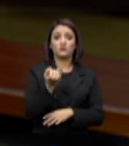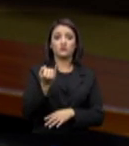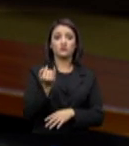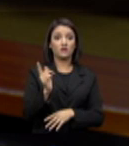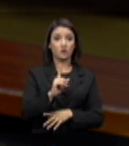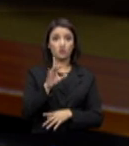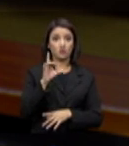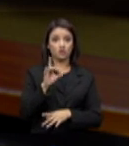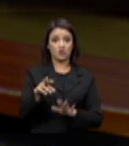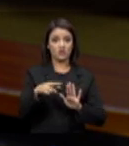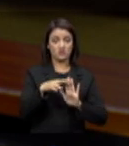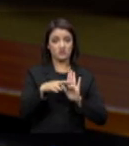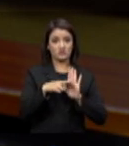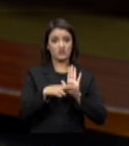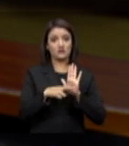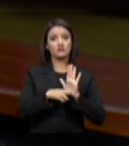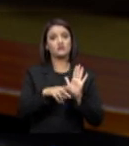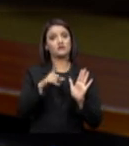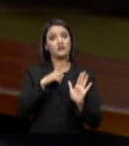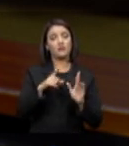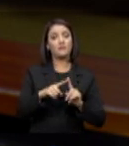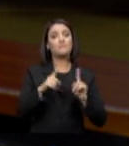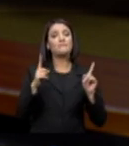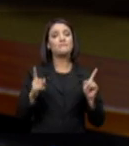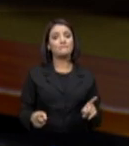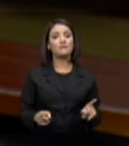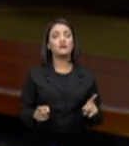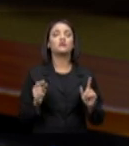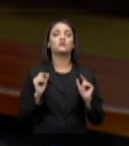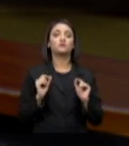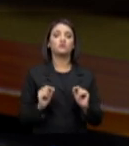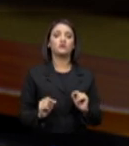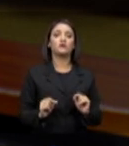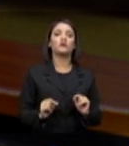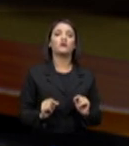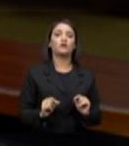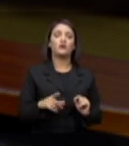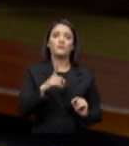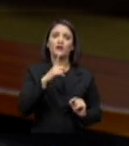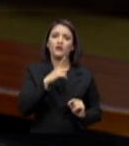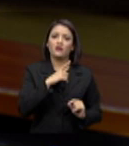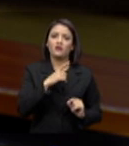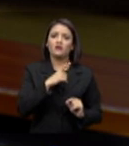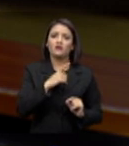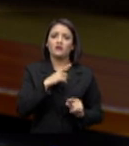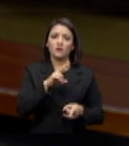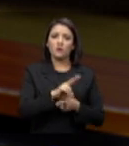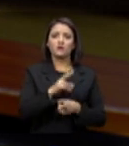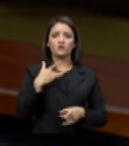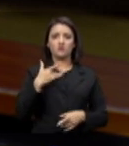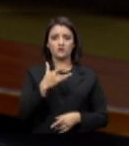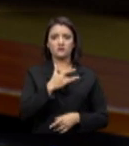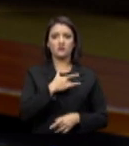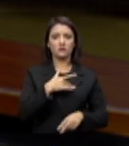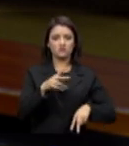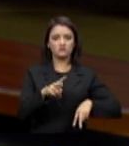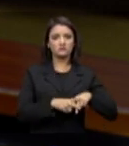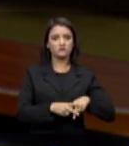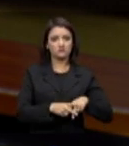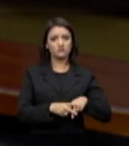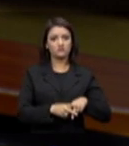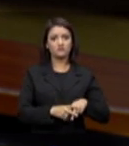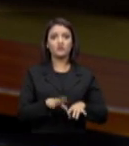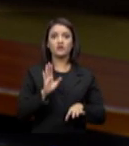critérios ali indicados mas sim as condições de salubridade mínimos do sistema carcerário que aliás já foram